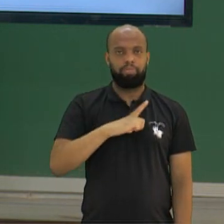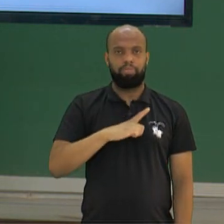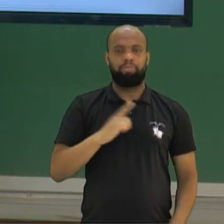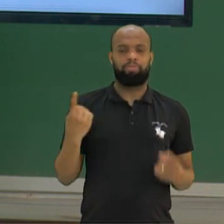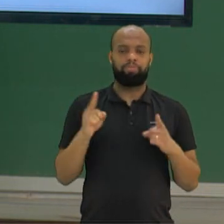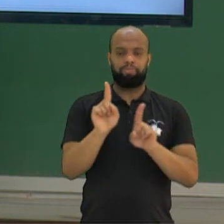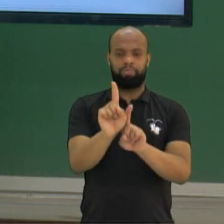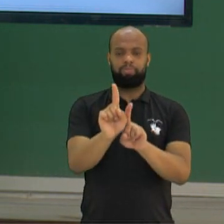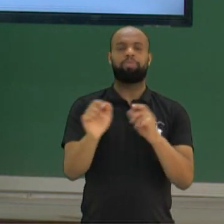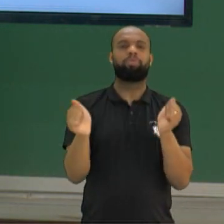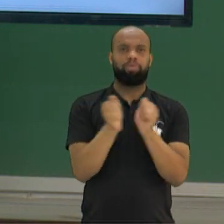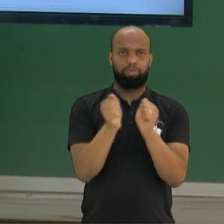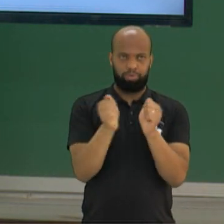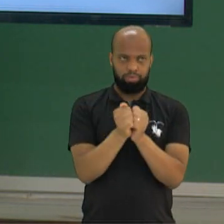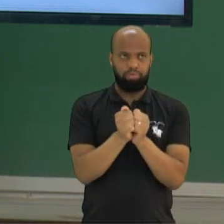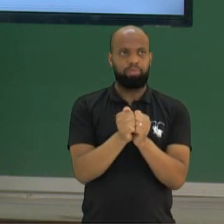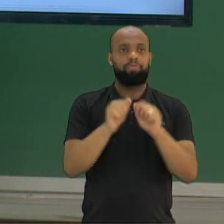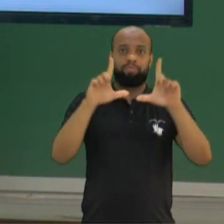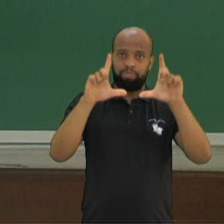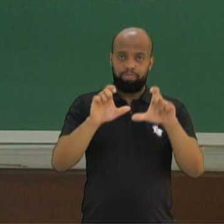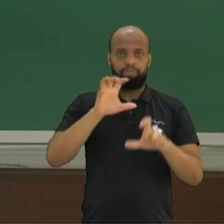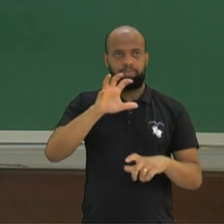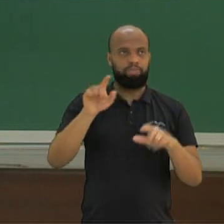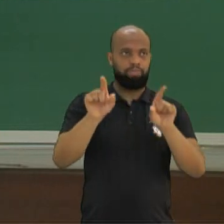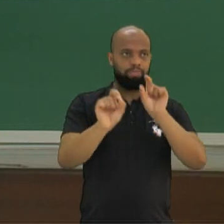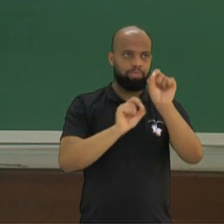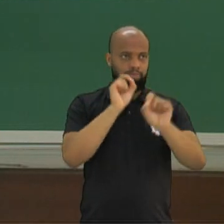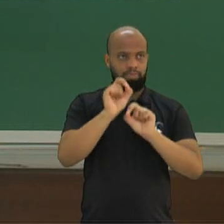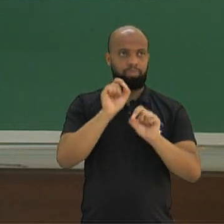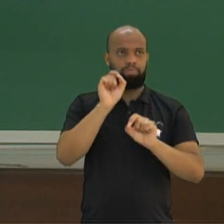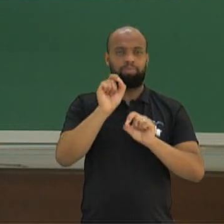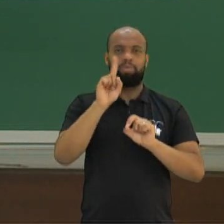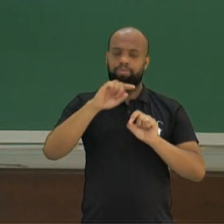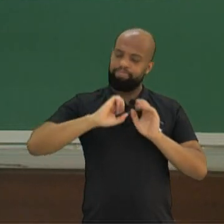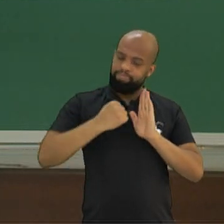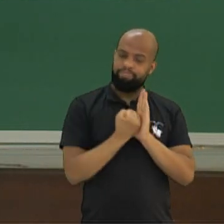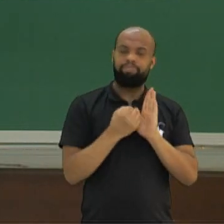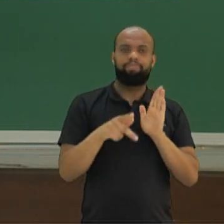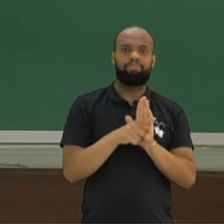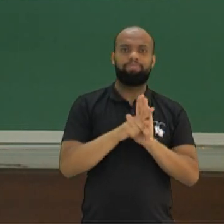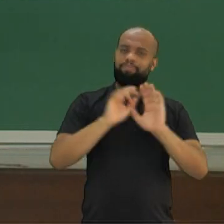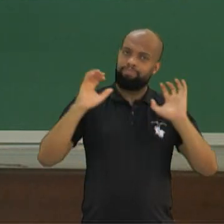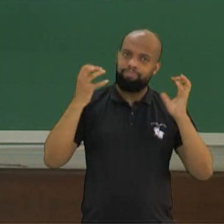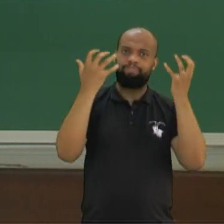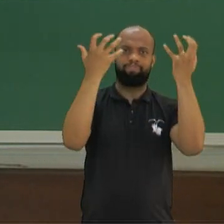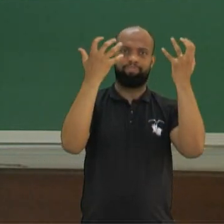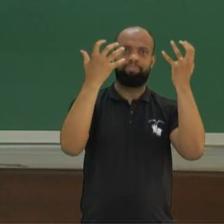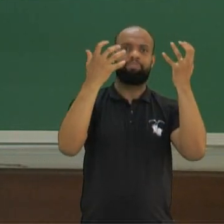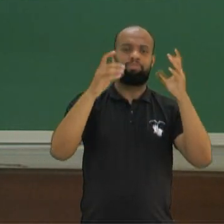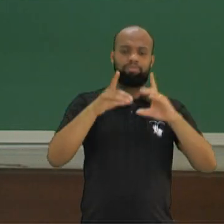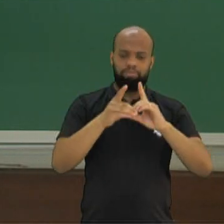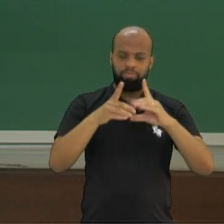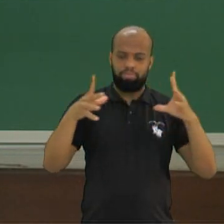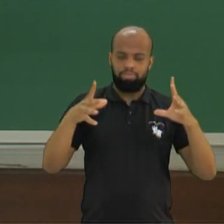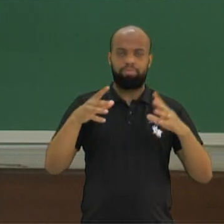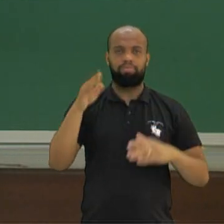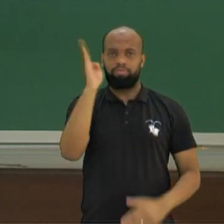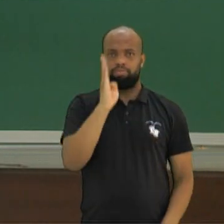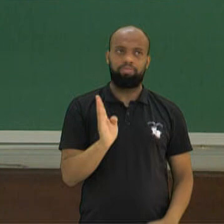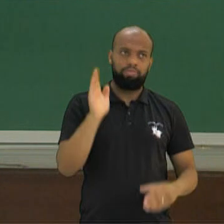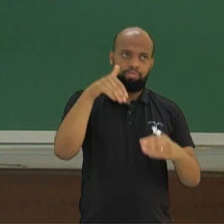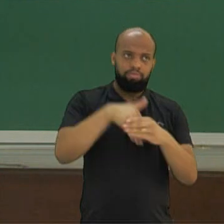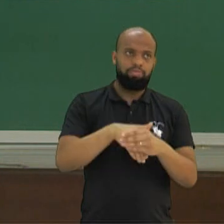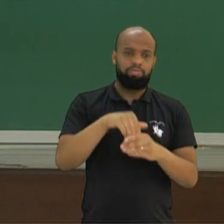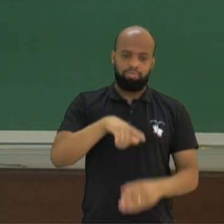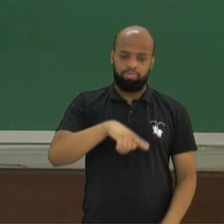presidência do Brasil, né? Então essa foto aí traz um simbolismo, né, dessa festa da democracia em que o brasileiro vota e escolhe